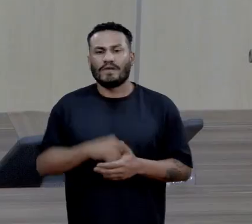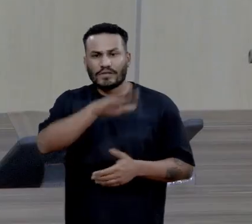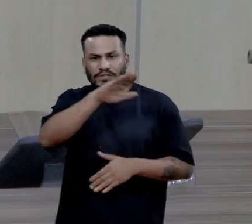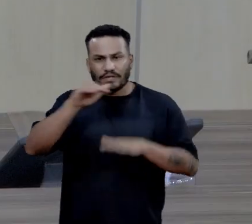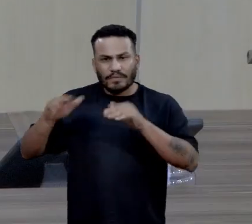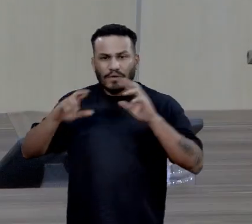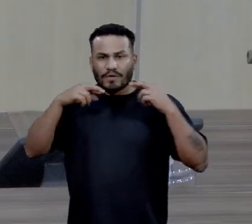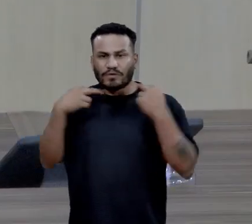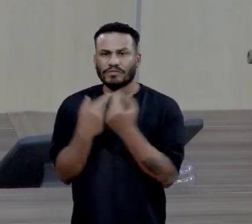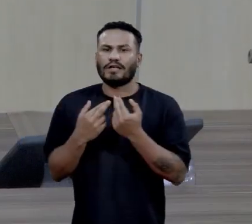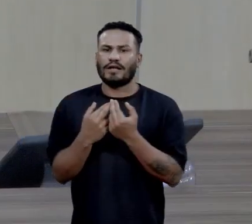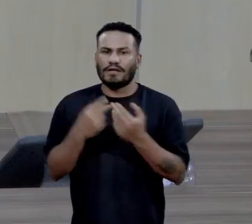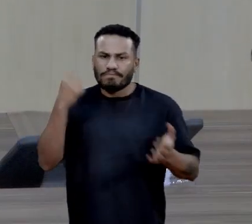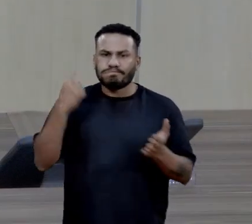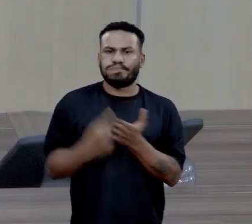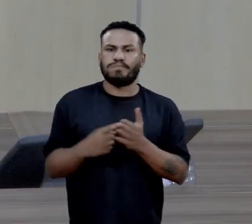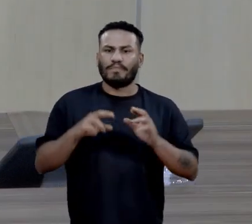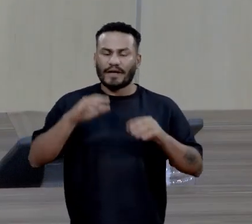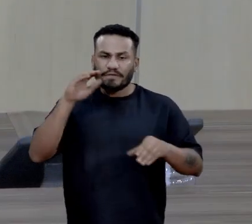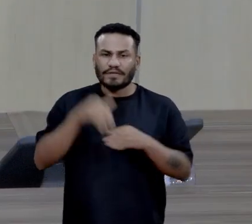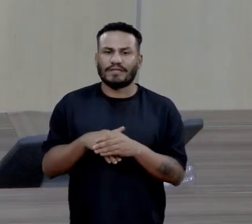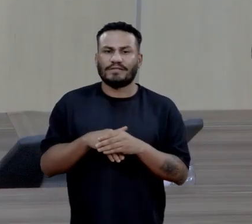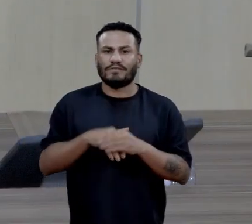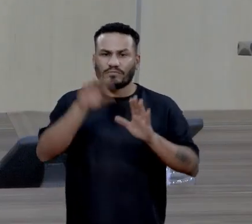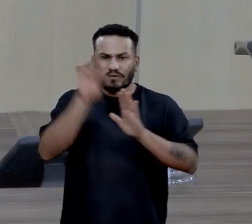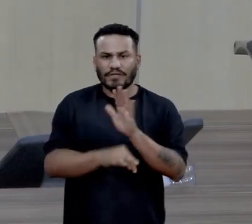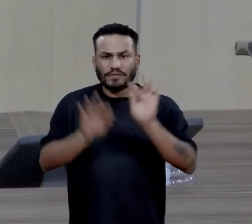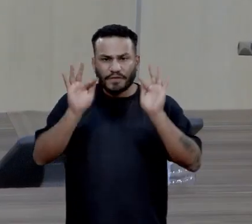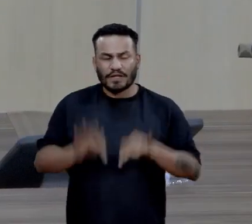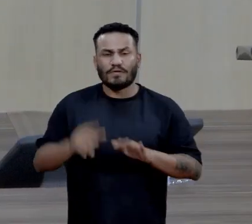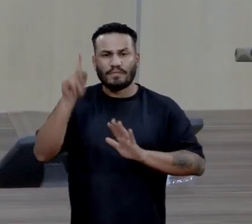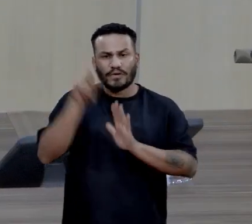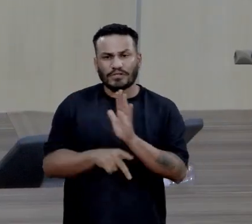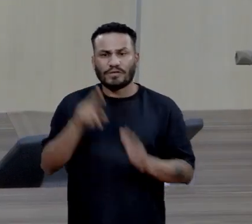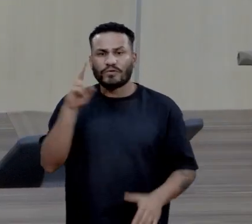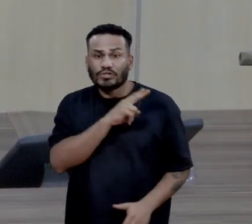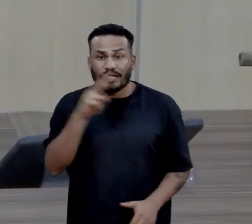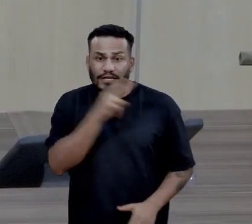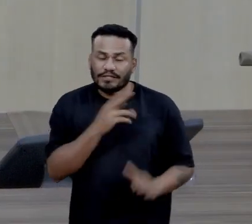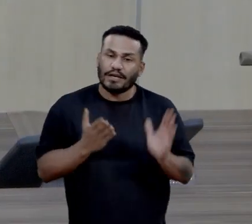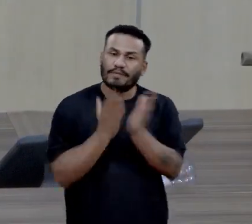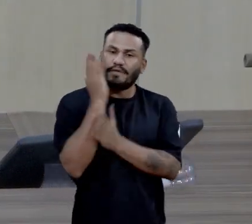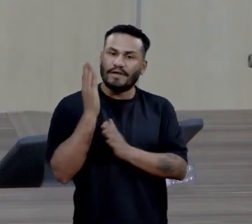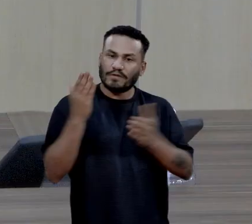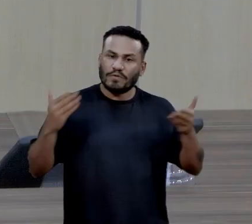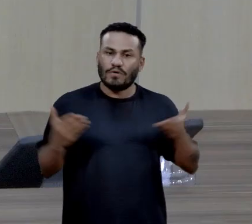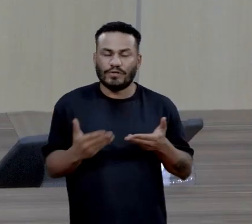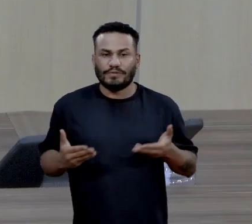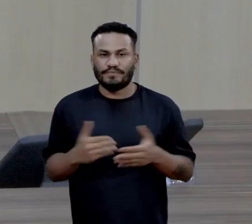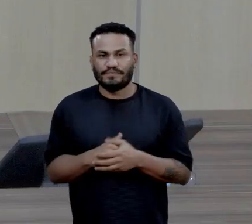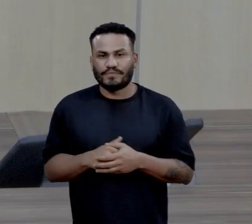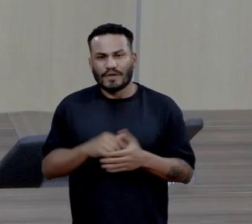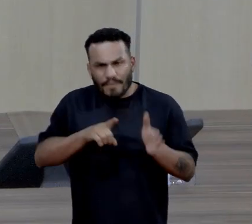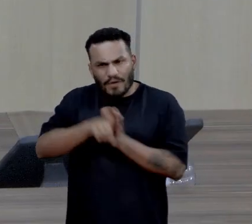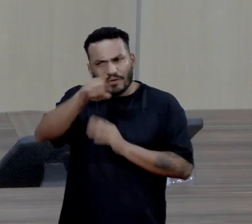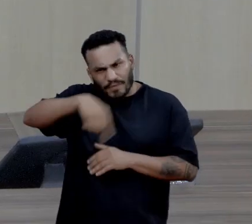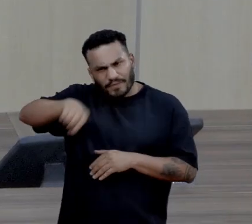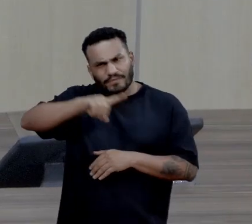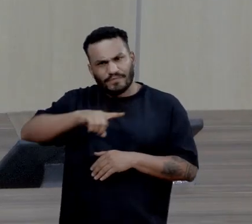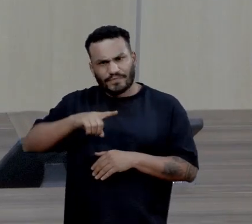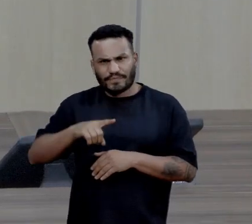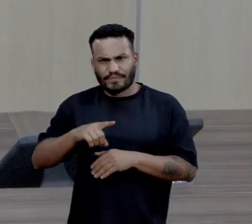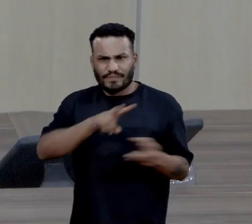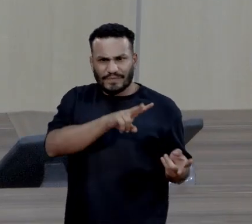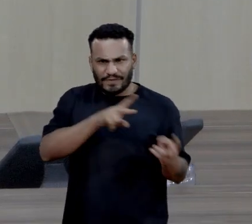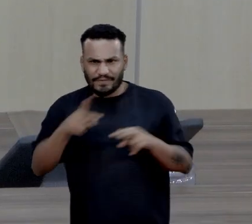convoco uma reunião extraordinária para a votação da redação final dos projetos urgentíssimos aprovados na manhã de hoje e consulto os senhores vereadores